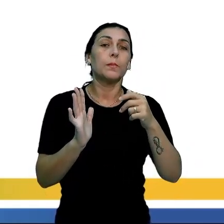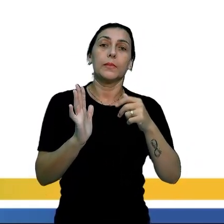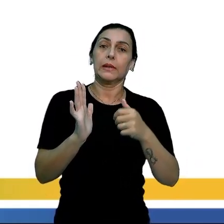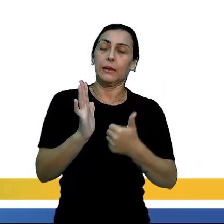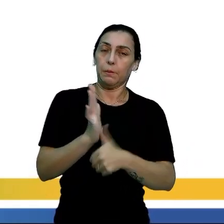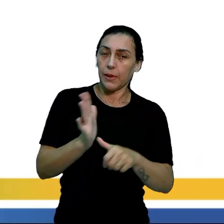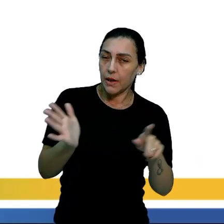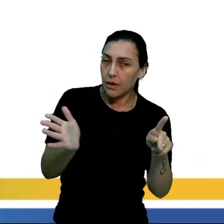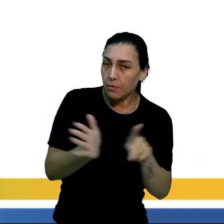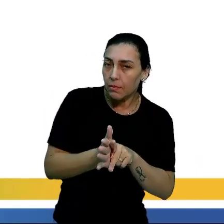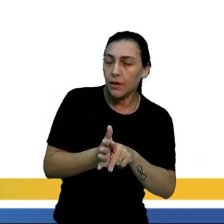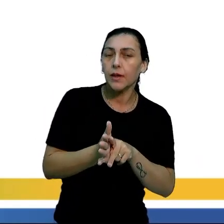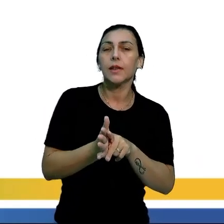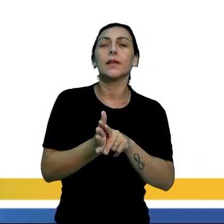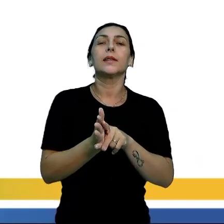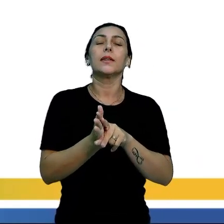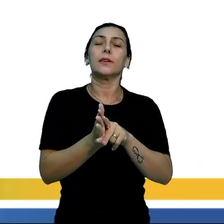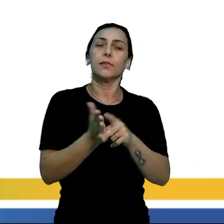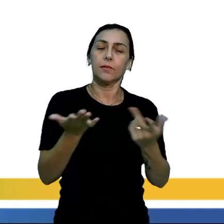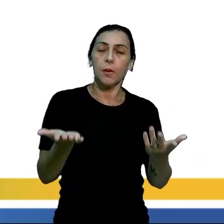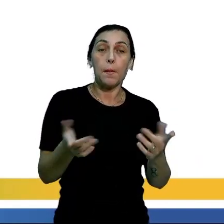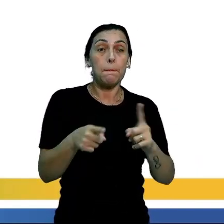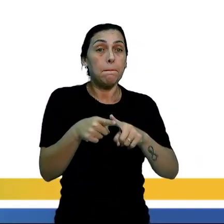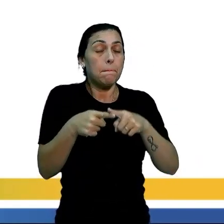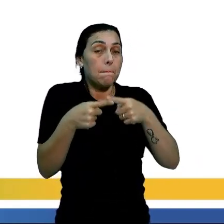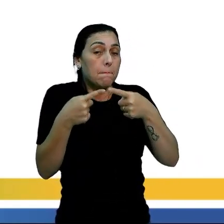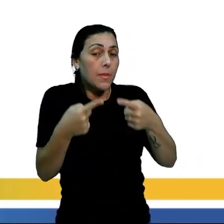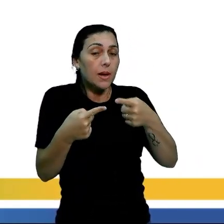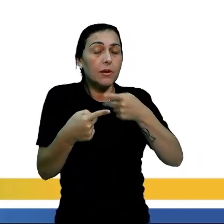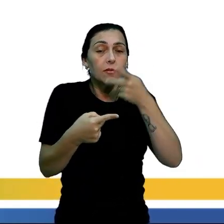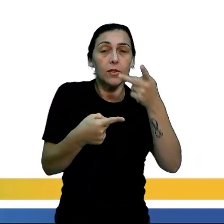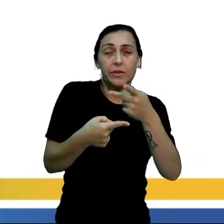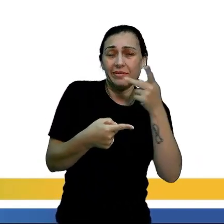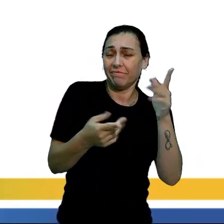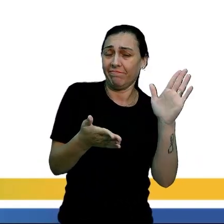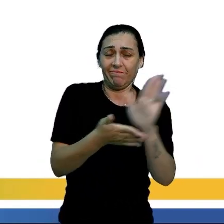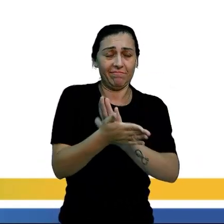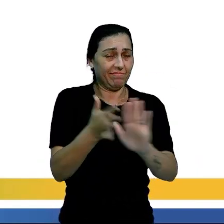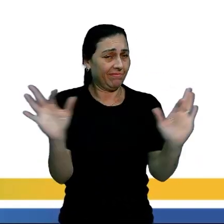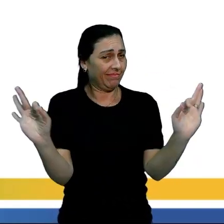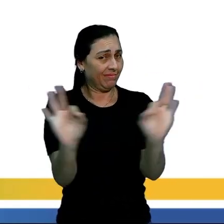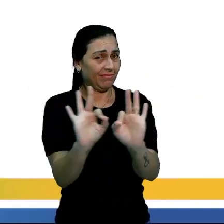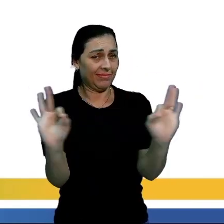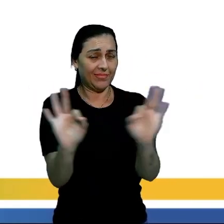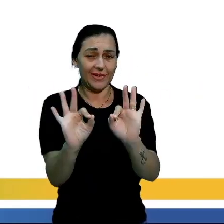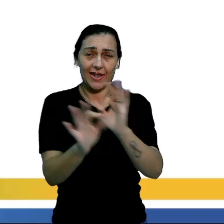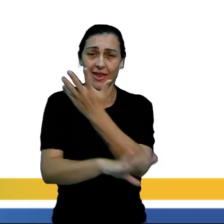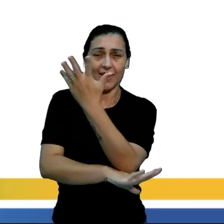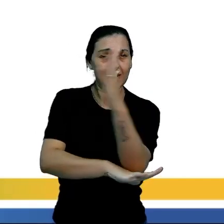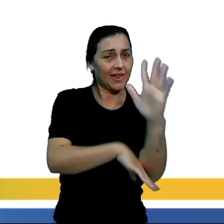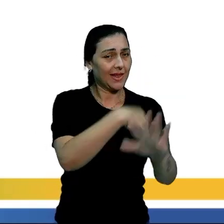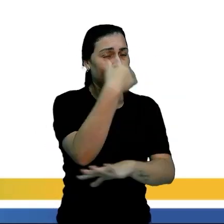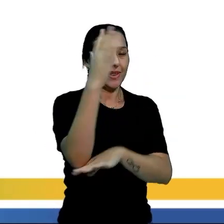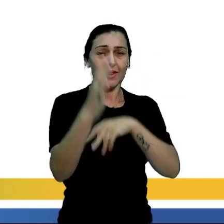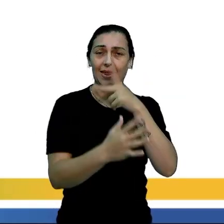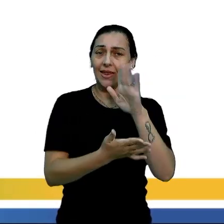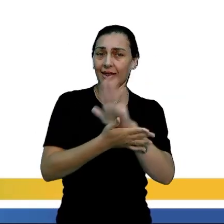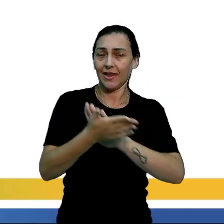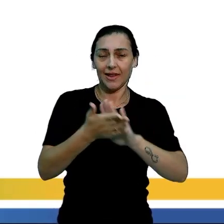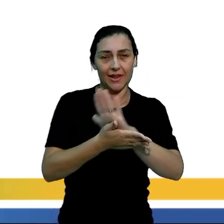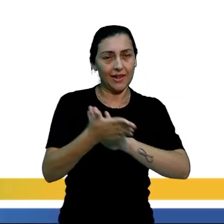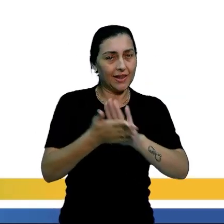né? Pertencimento, se identificar. Mas, galera, ele falou nada a ver com... Ele não falou em elemento da natureza, né? Ele não falou